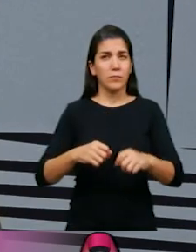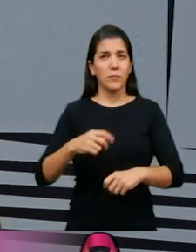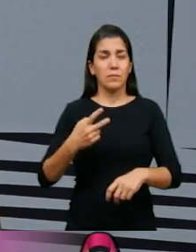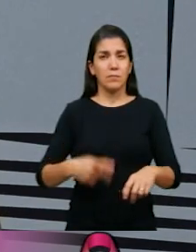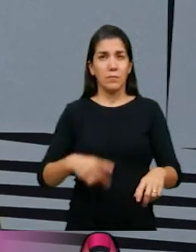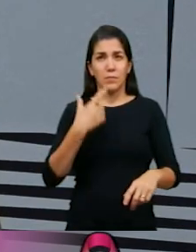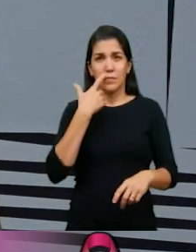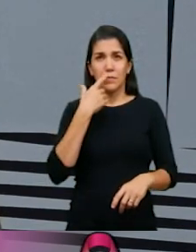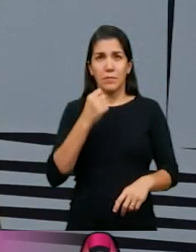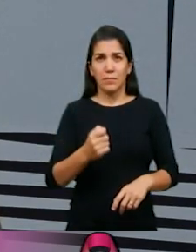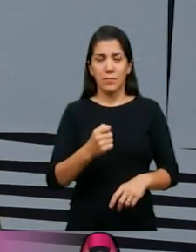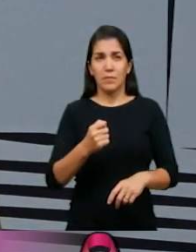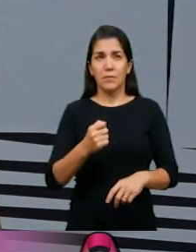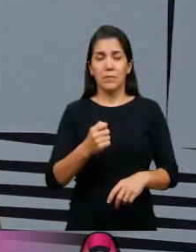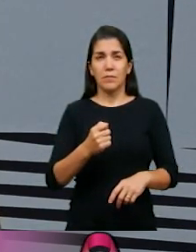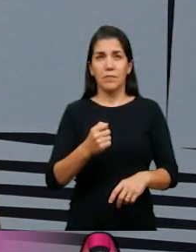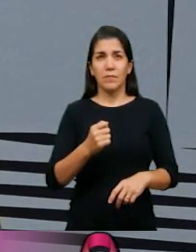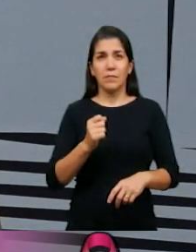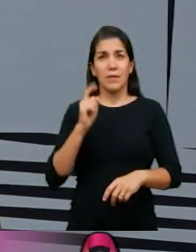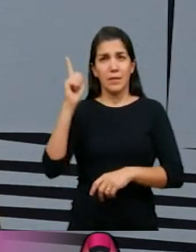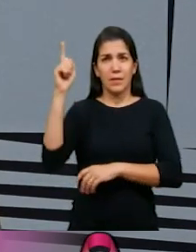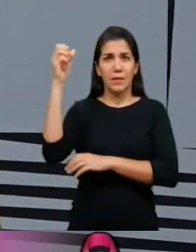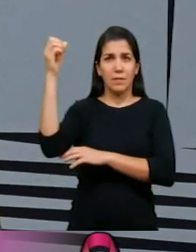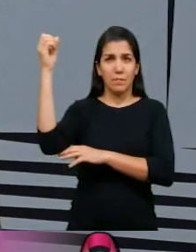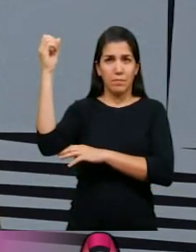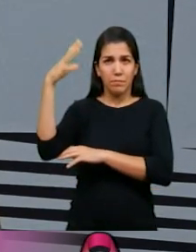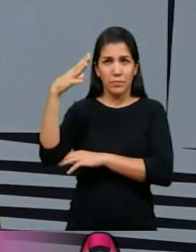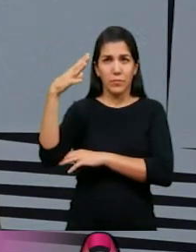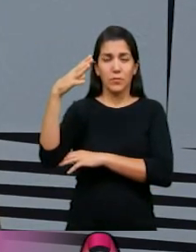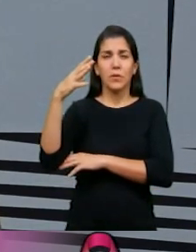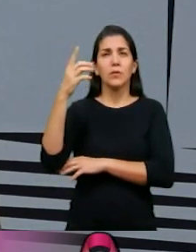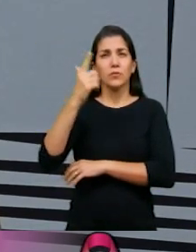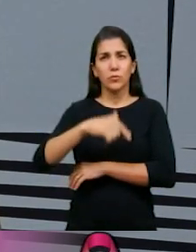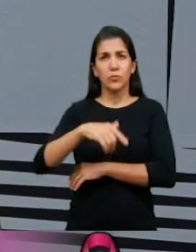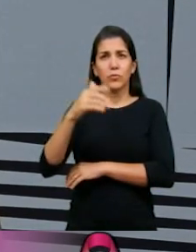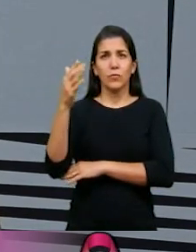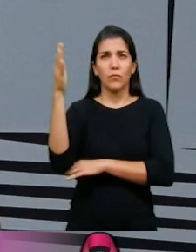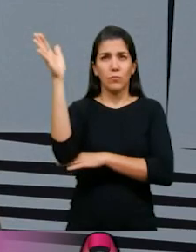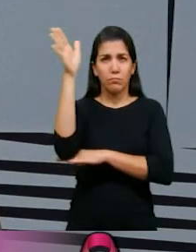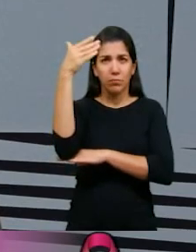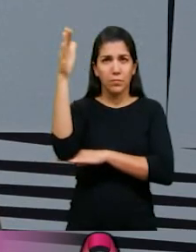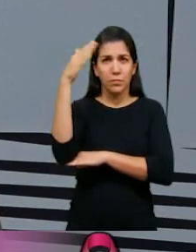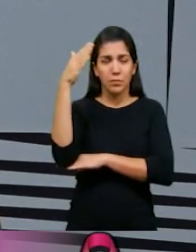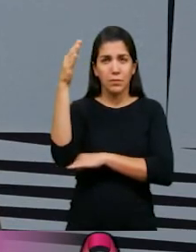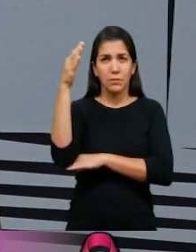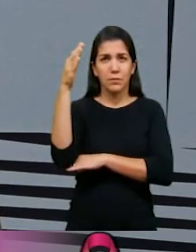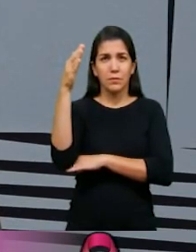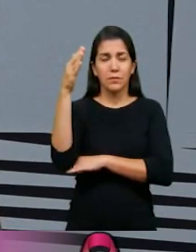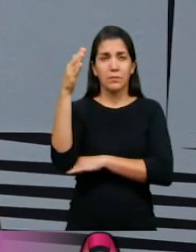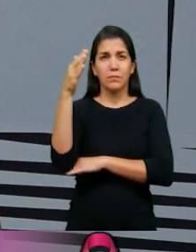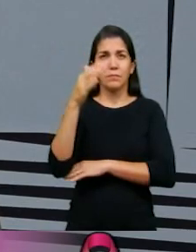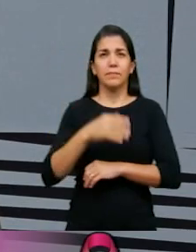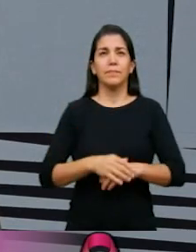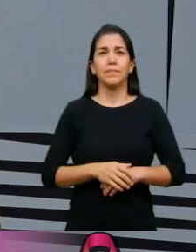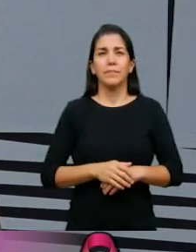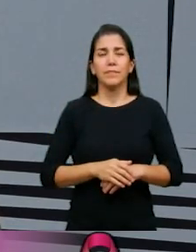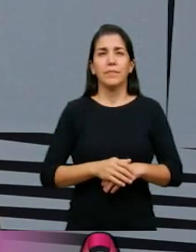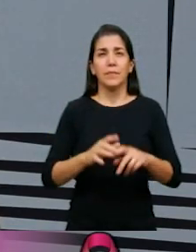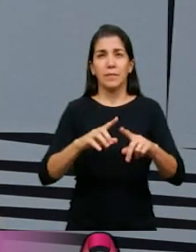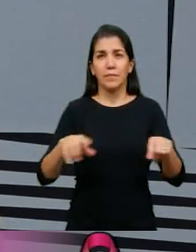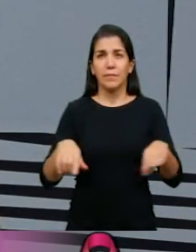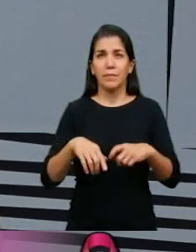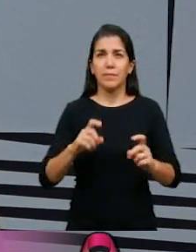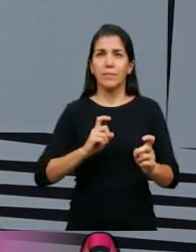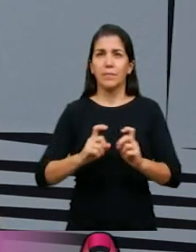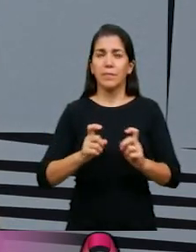a manutenção da iluminação no local e será hasteada uma nova bandeira. Sala das Sessões 26 de outubro de